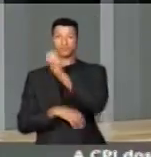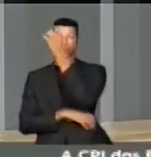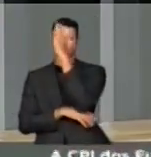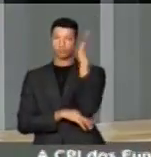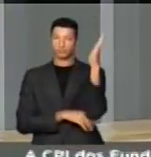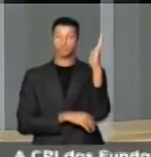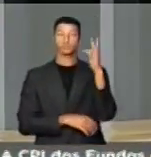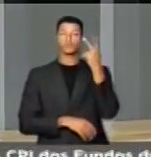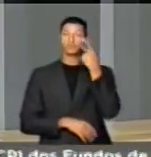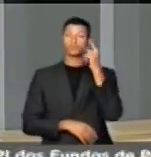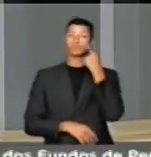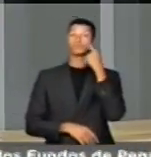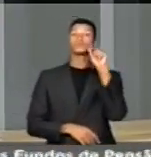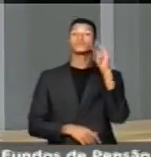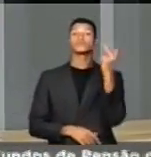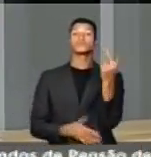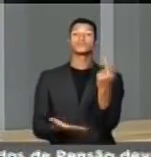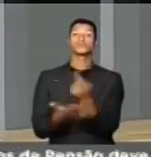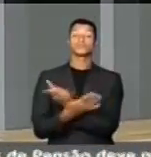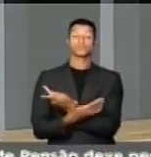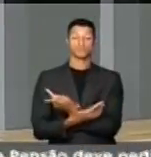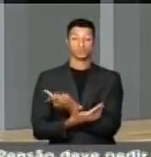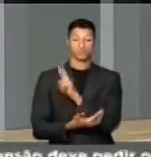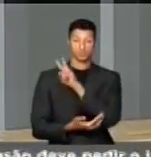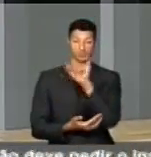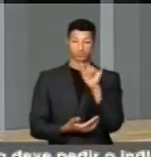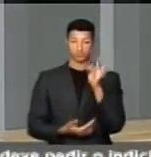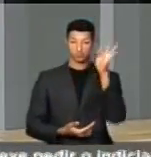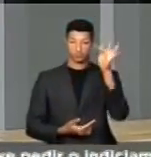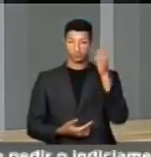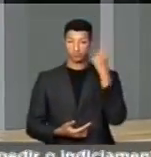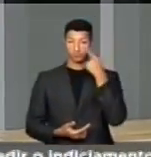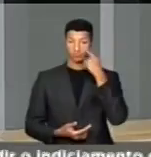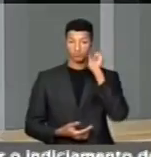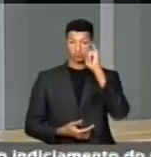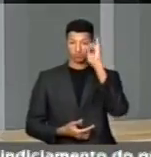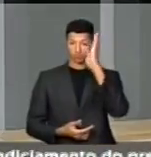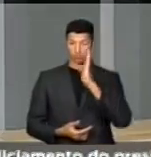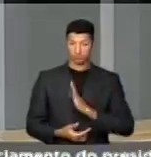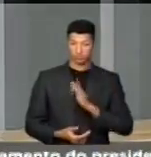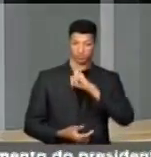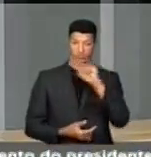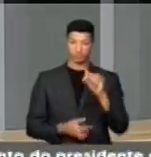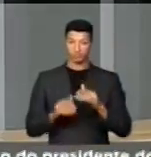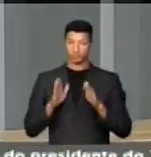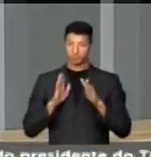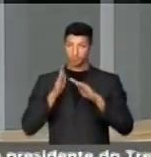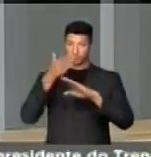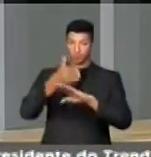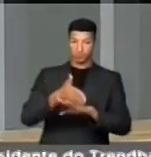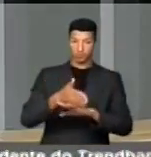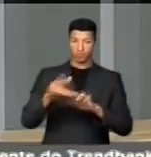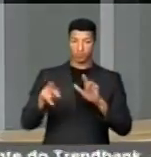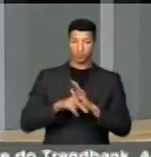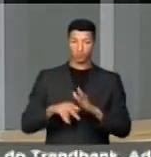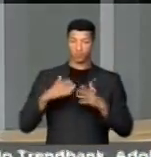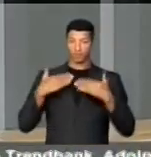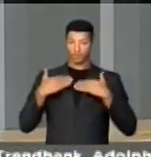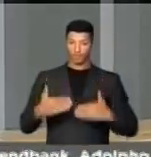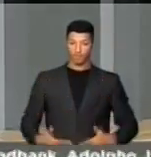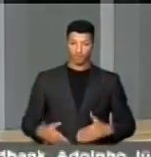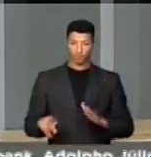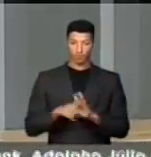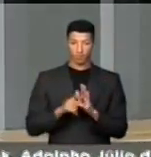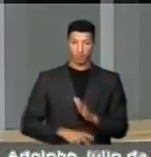para ver o que é que vai acontecer, para ver se o Brasil de fato vai embarcar nesse